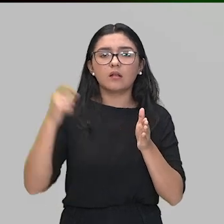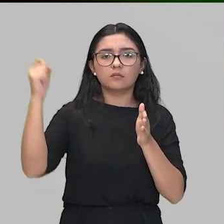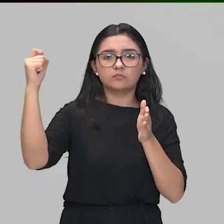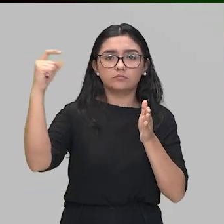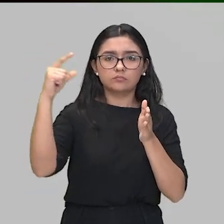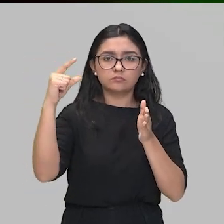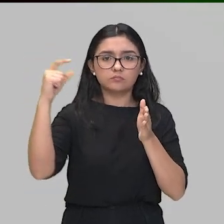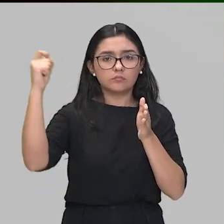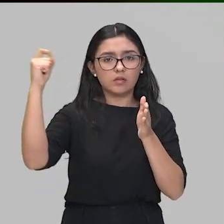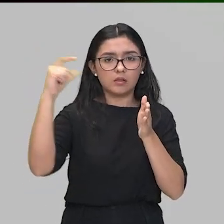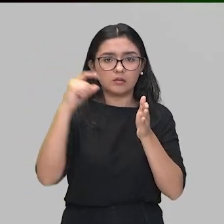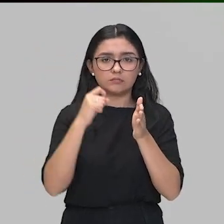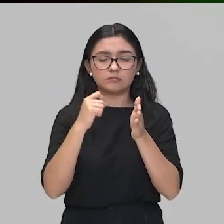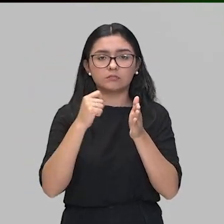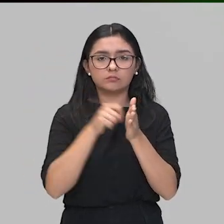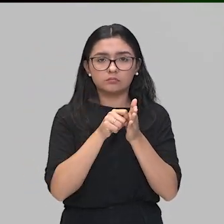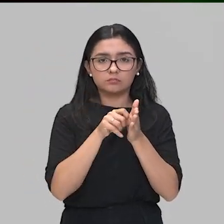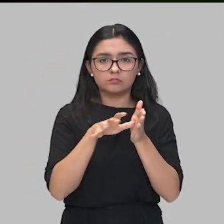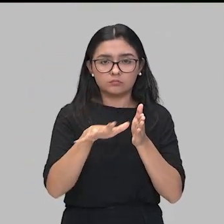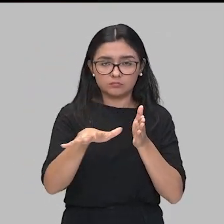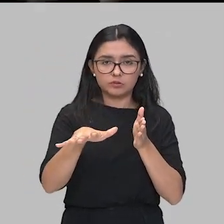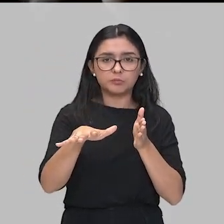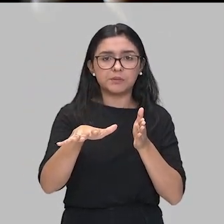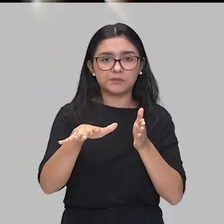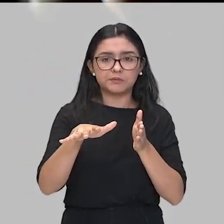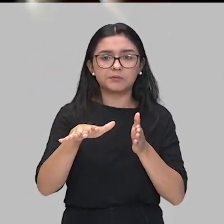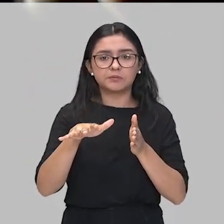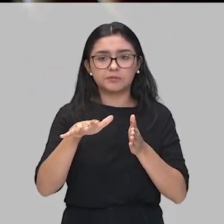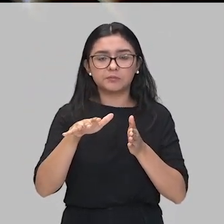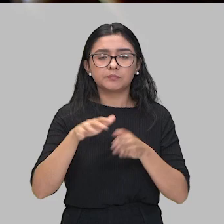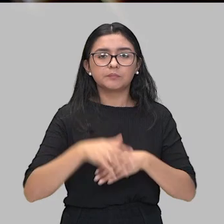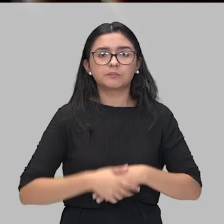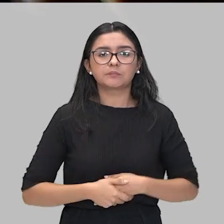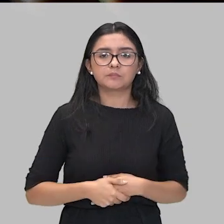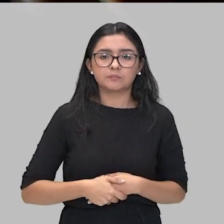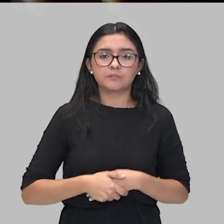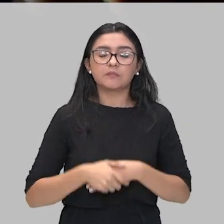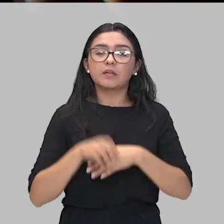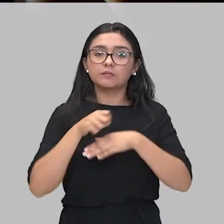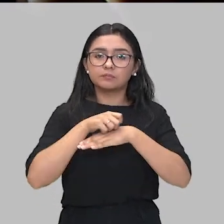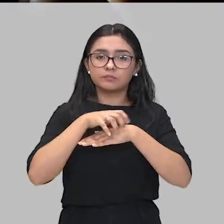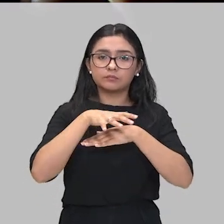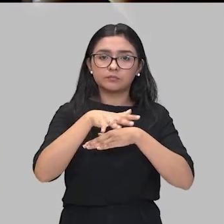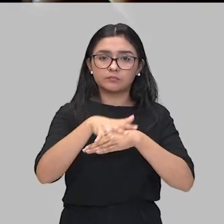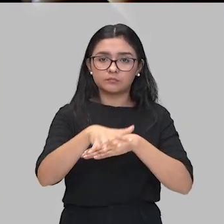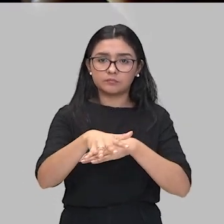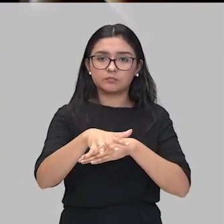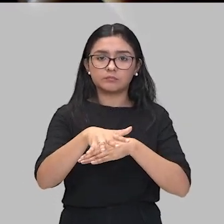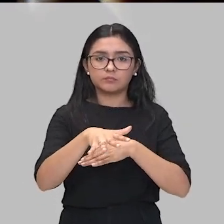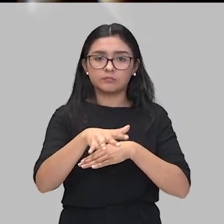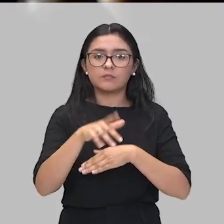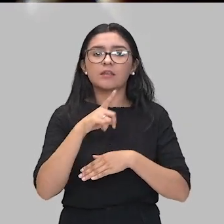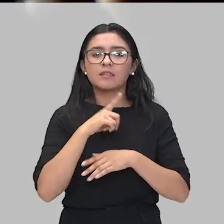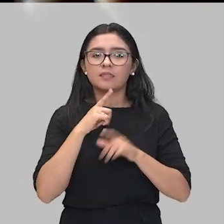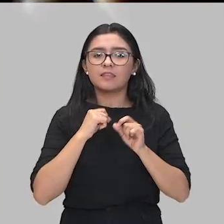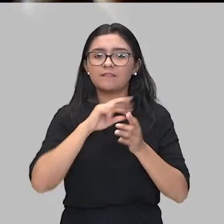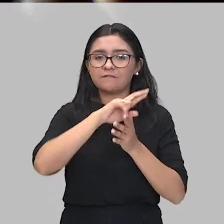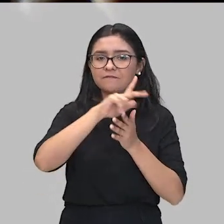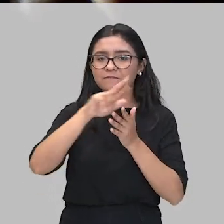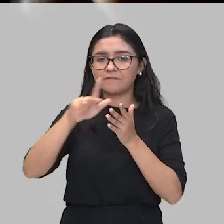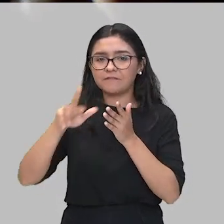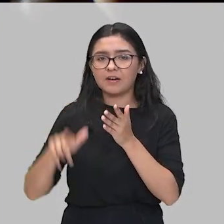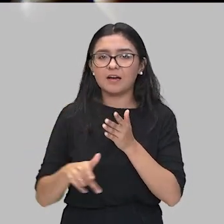chama-se dispersão, pessoal. A dispersão é a separação da luz branca nas suas cores. Isso vai dar